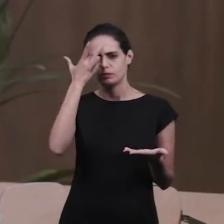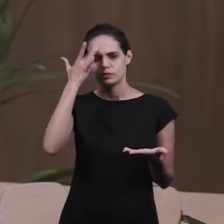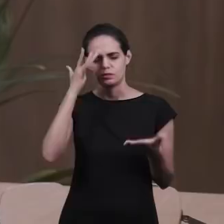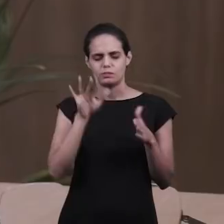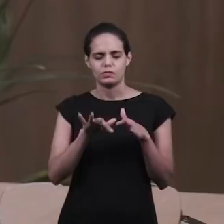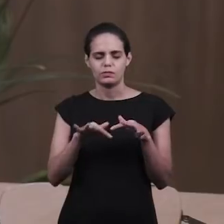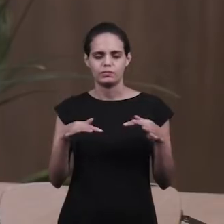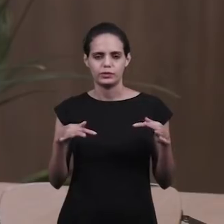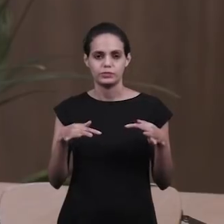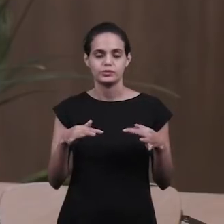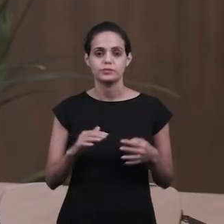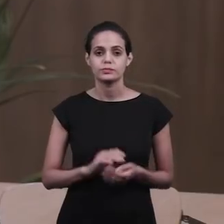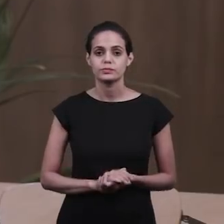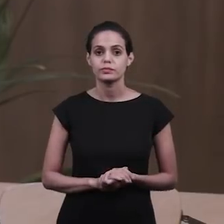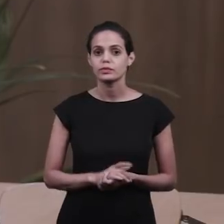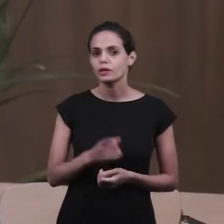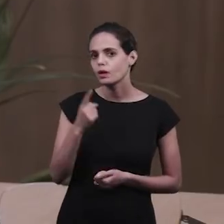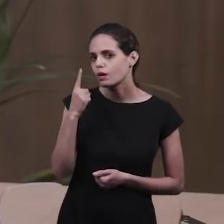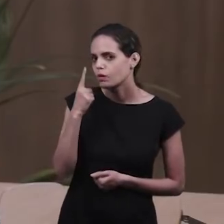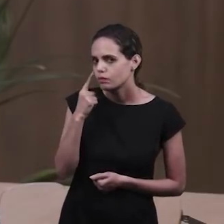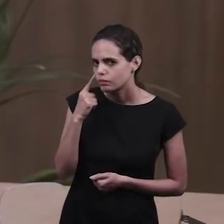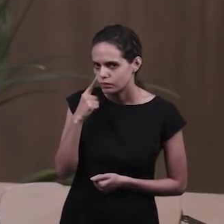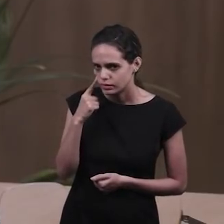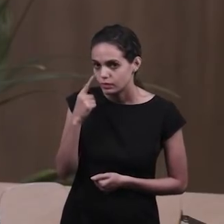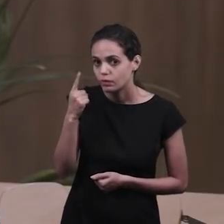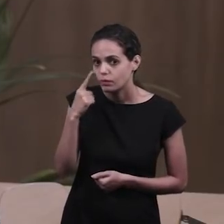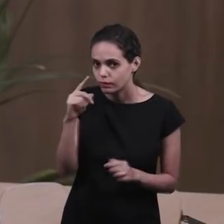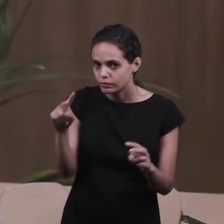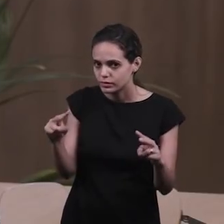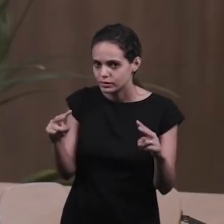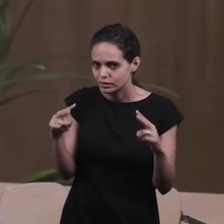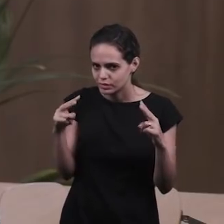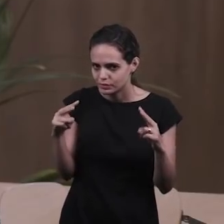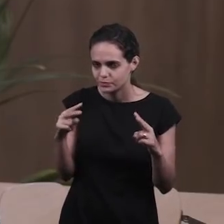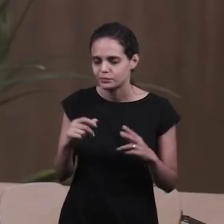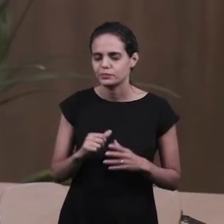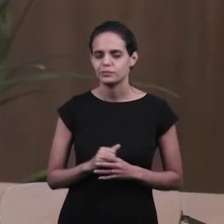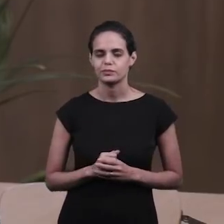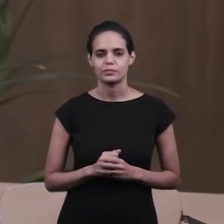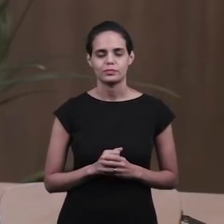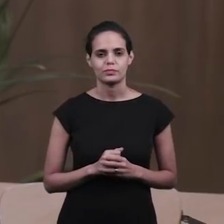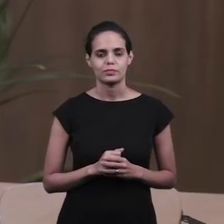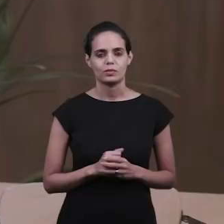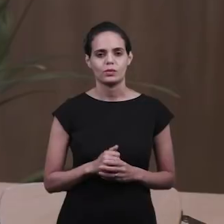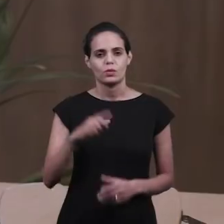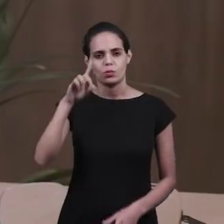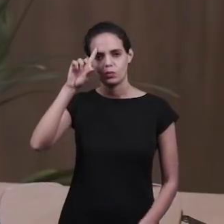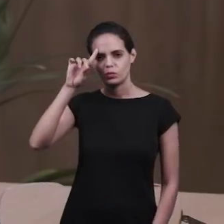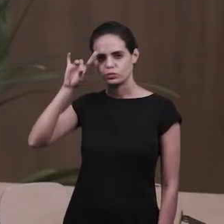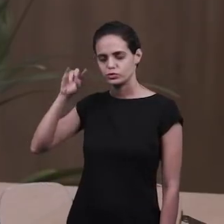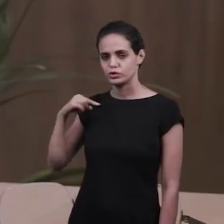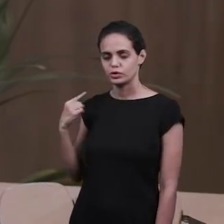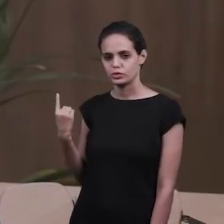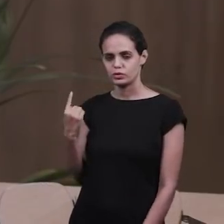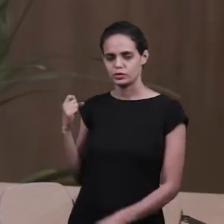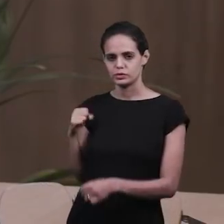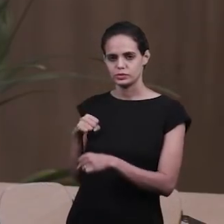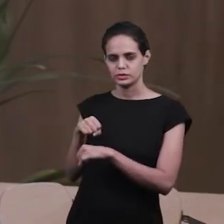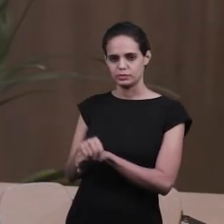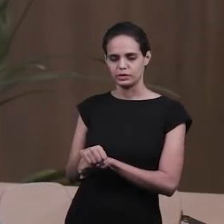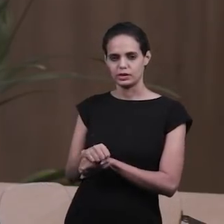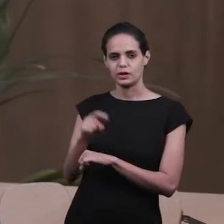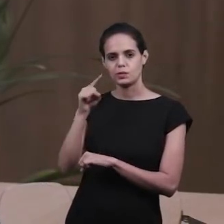nós fomos, olha como é que são as coisas. Nós fomos uma vez a um seminário em